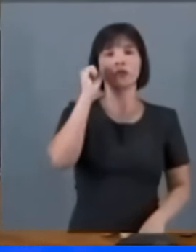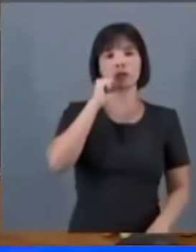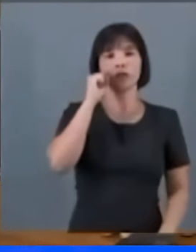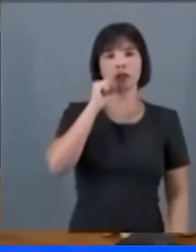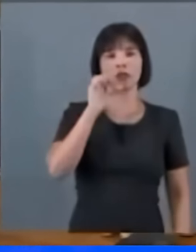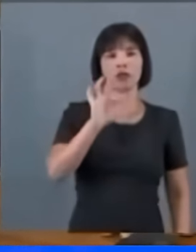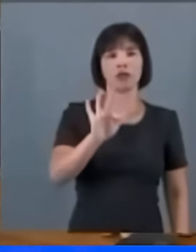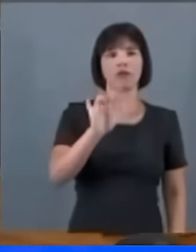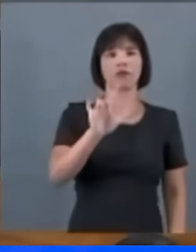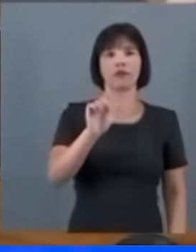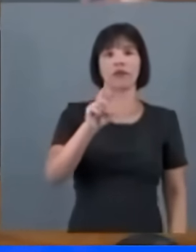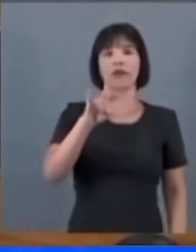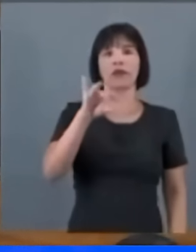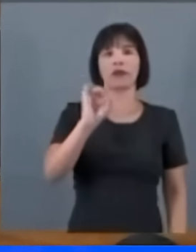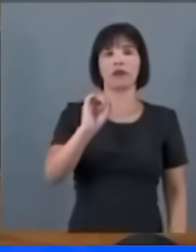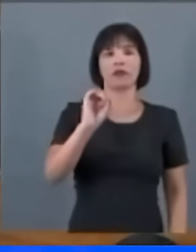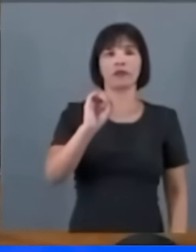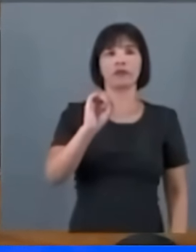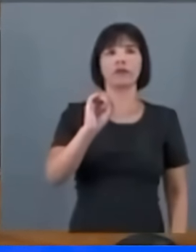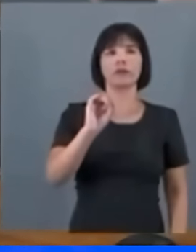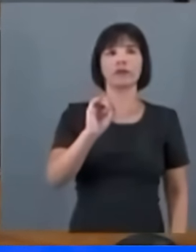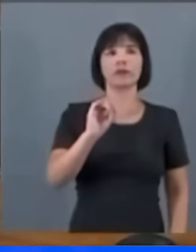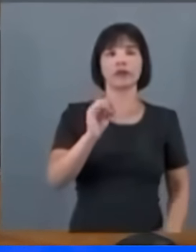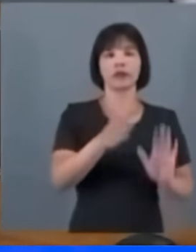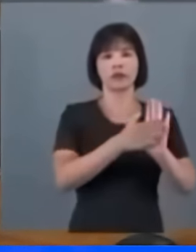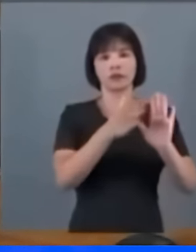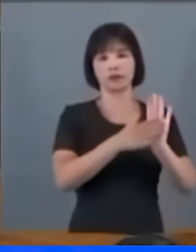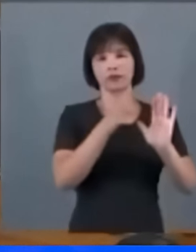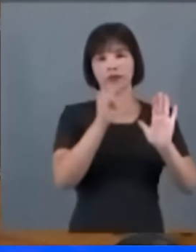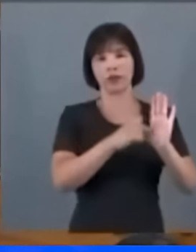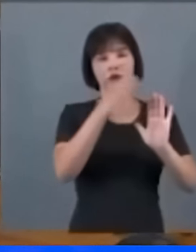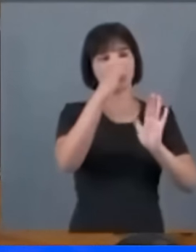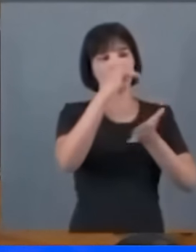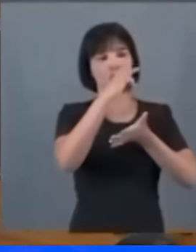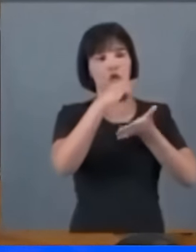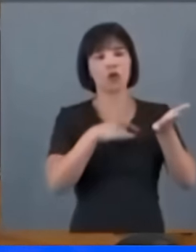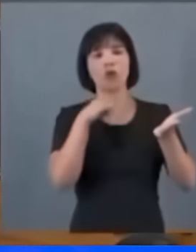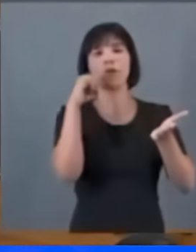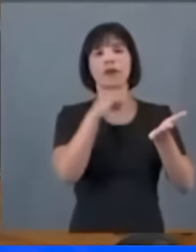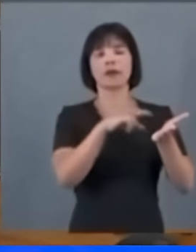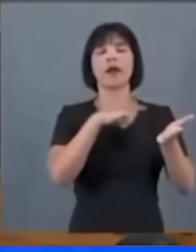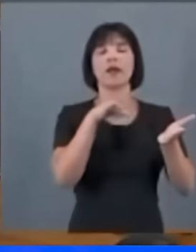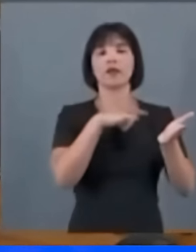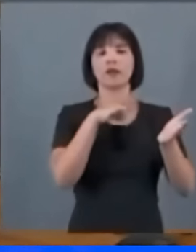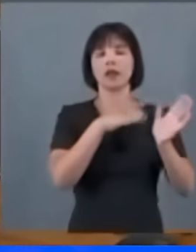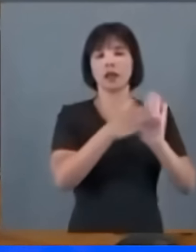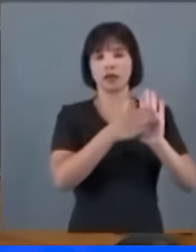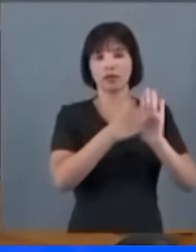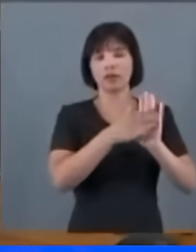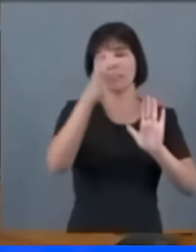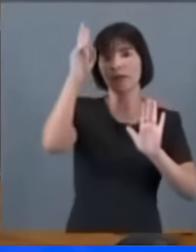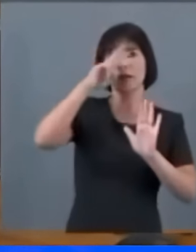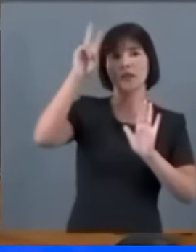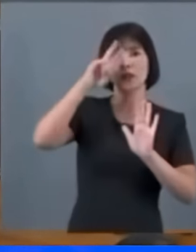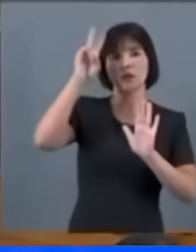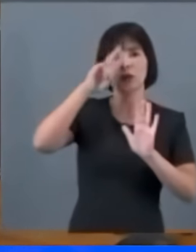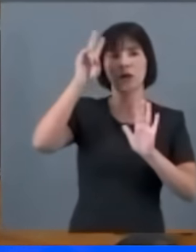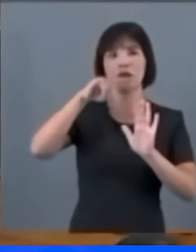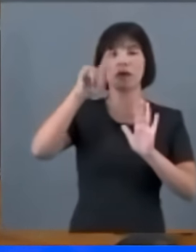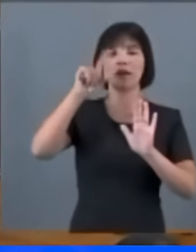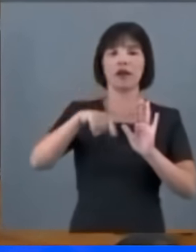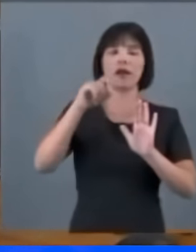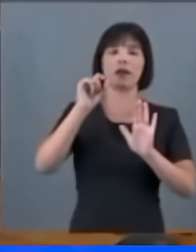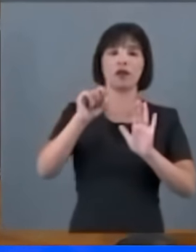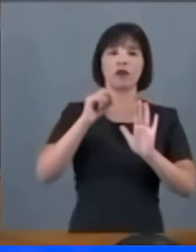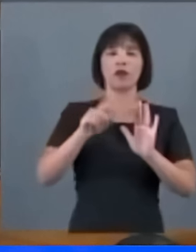Bolsonaro. Os atos estão aí, está tudo documentado, né? Graças a Deus, a história é uma grande